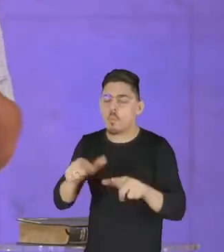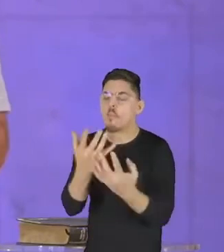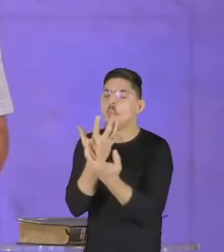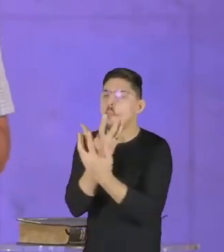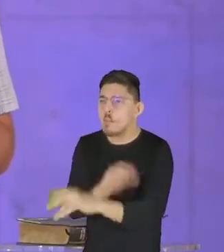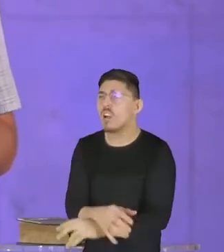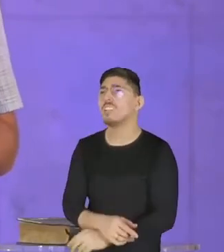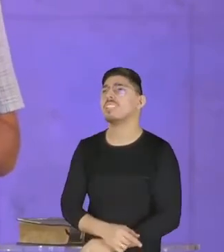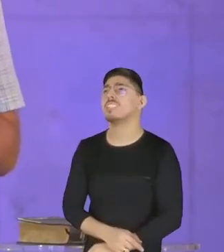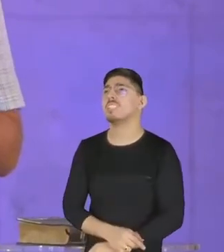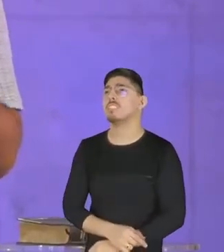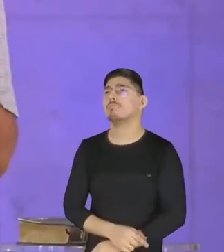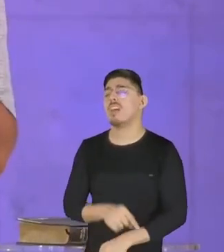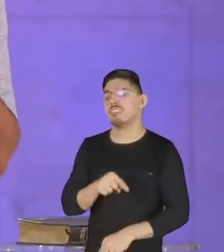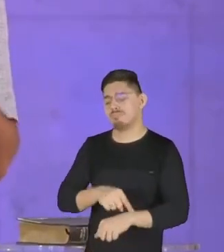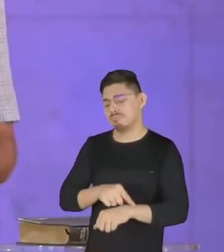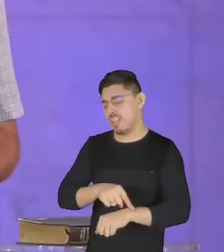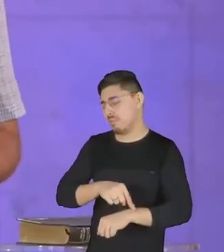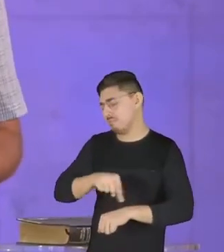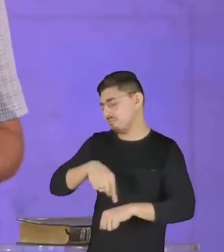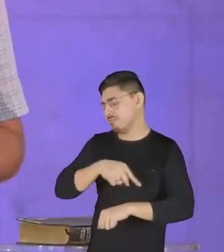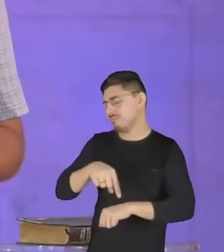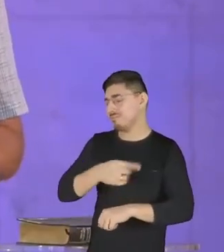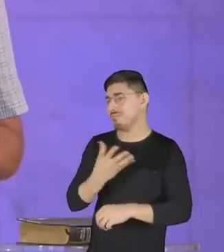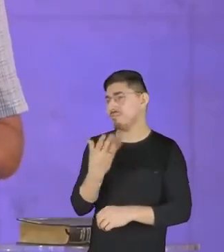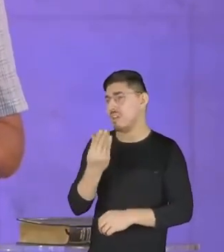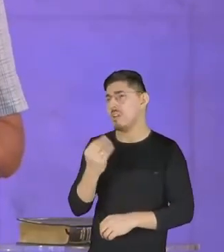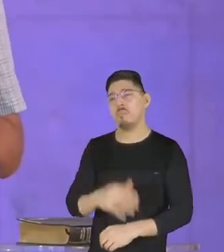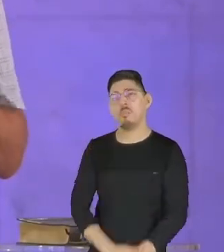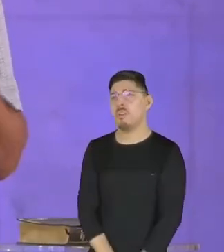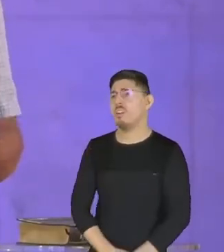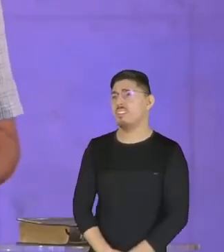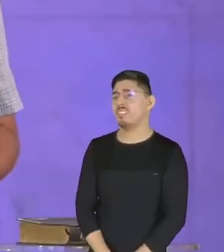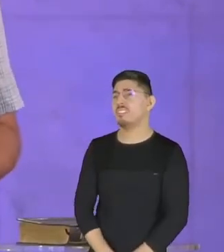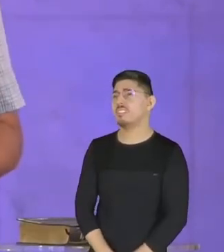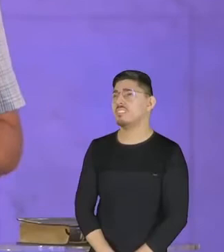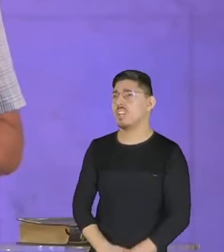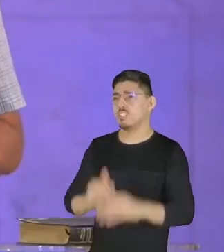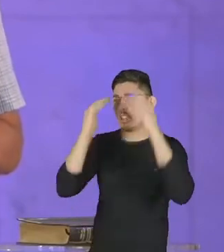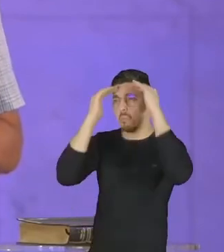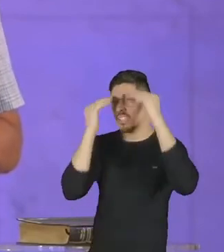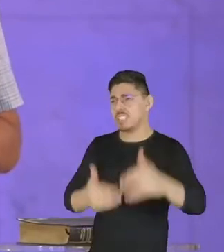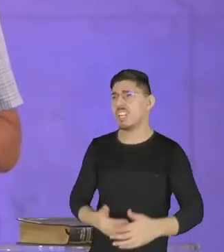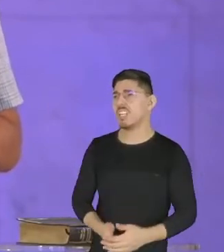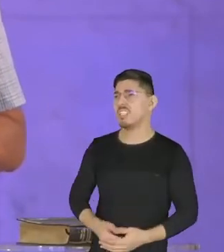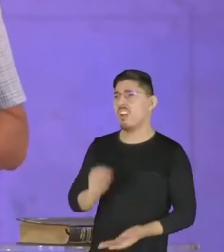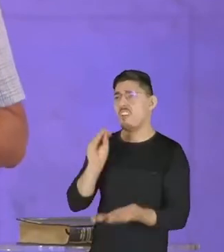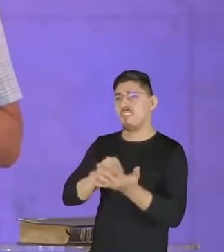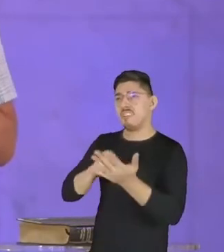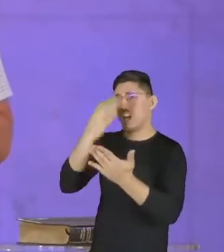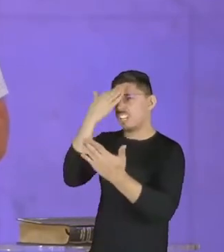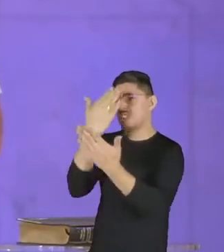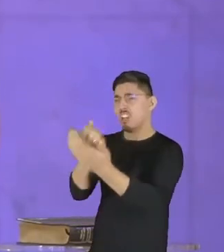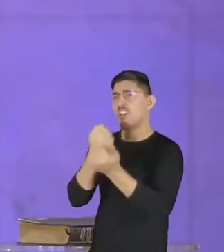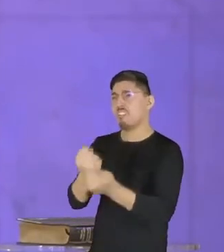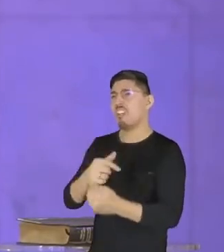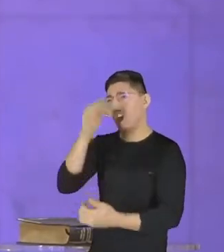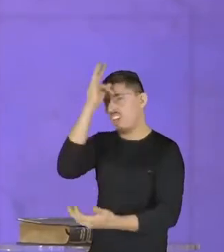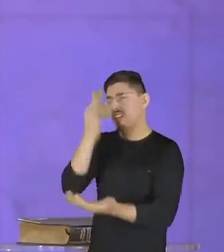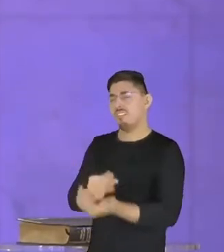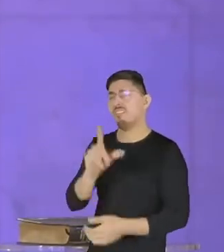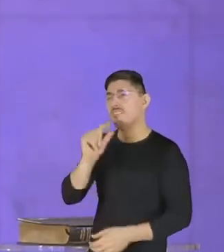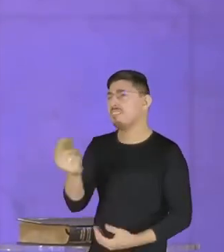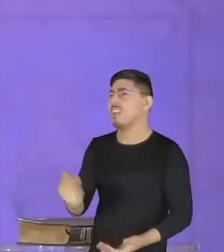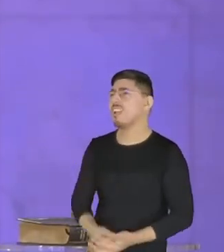com pecados, com a desobediência, com incredulidade, e eu tenho perdido a